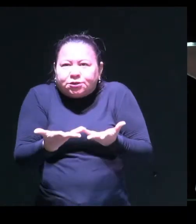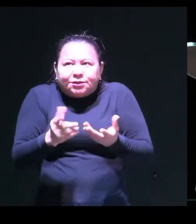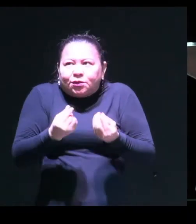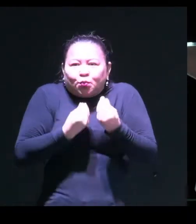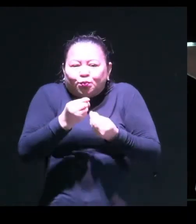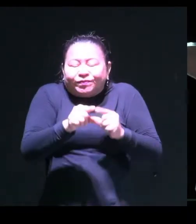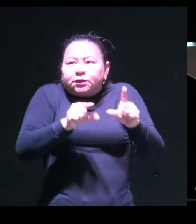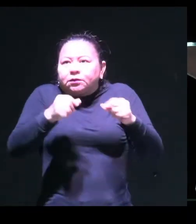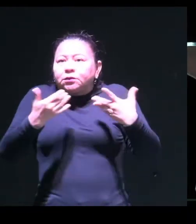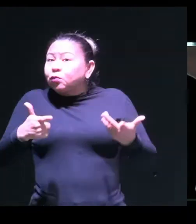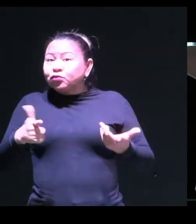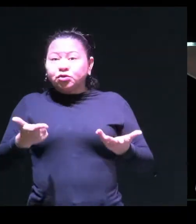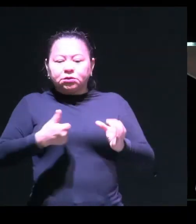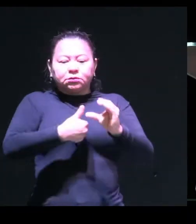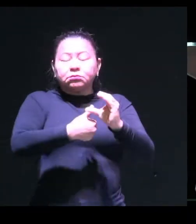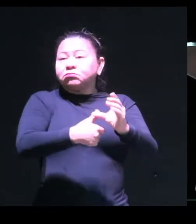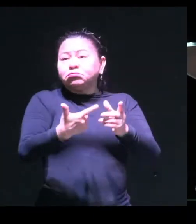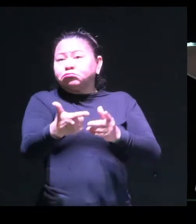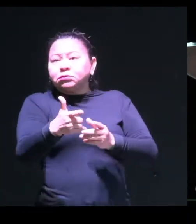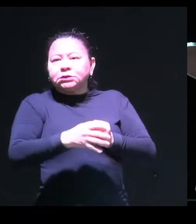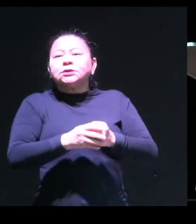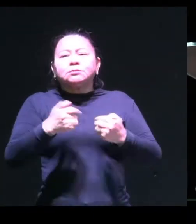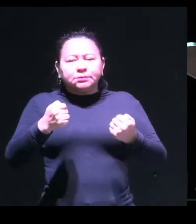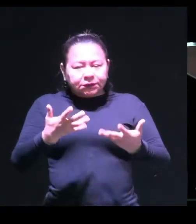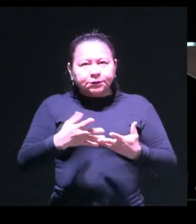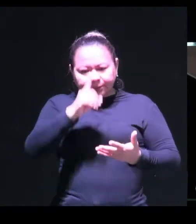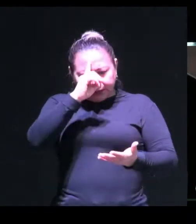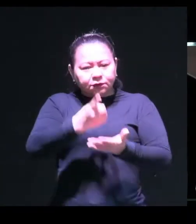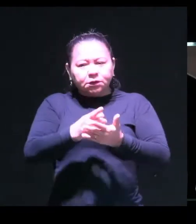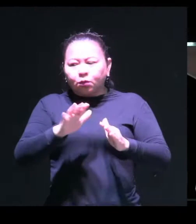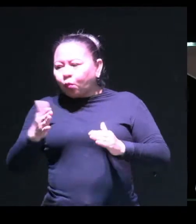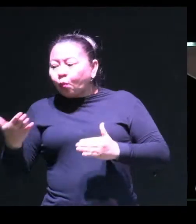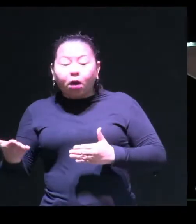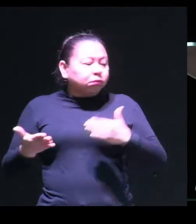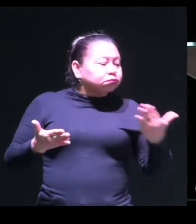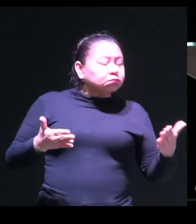escolha. Os cristãos, eles tinham que decidir entre